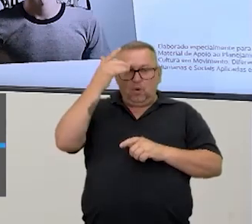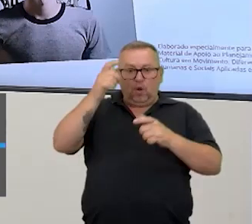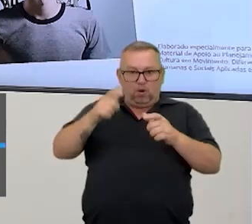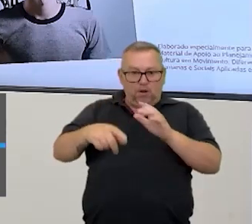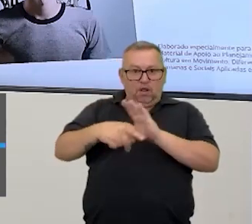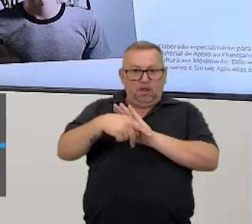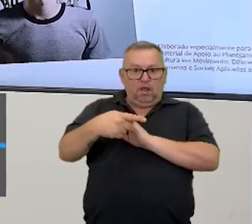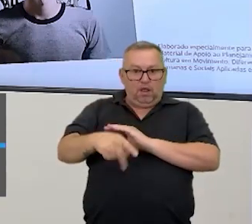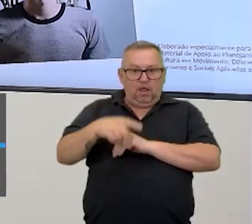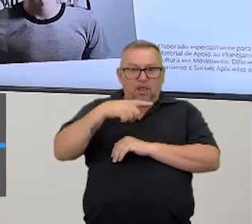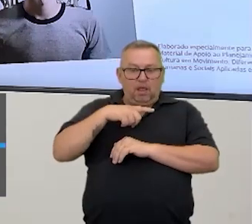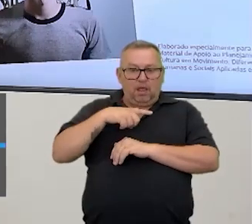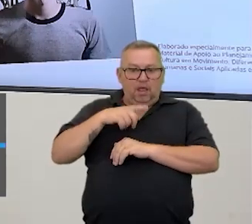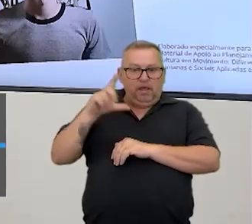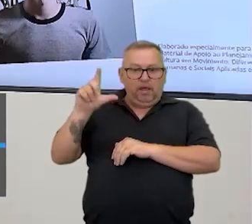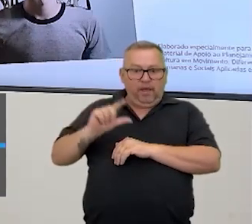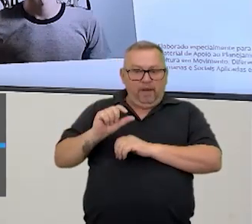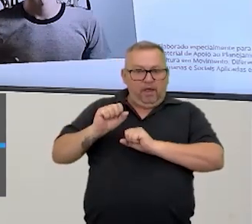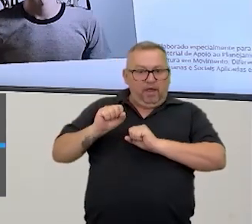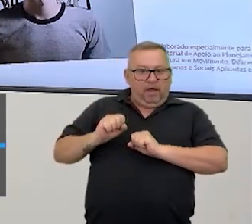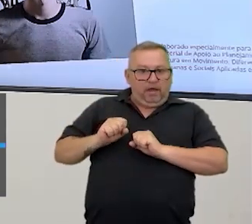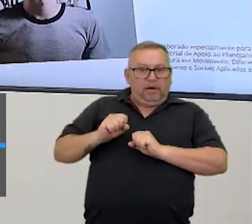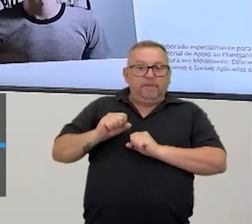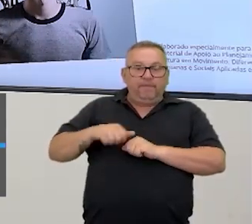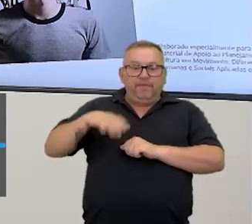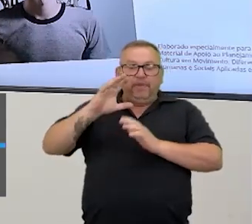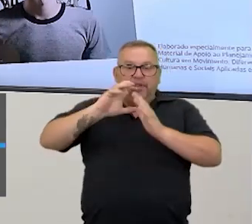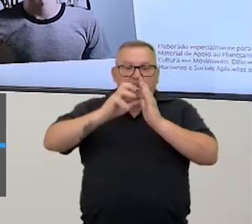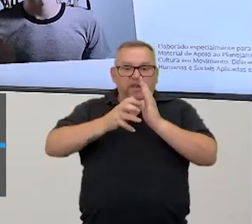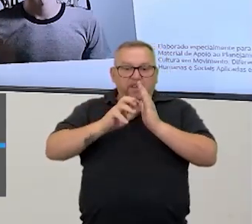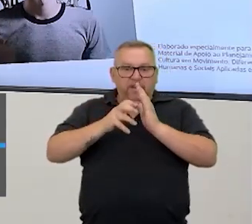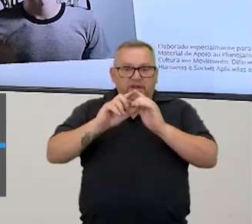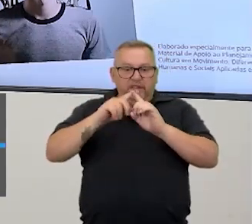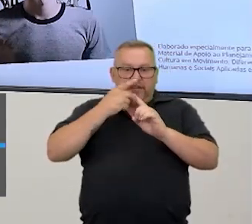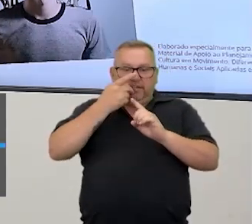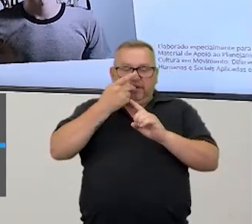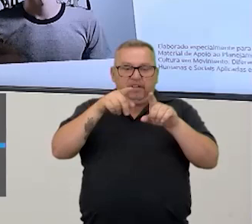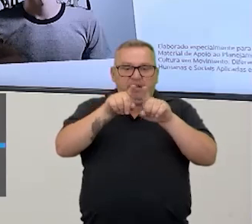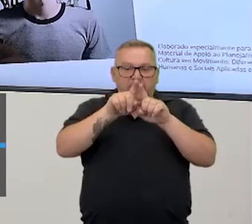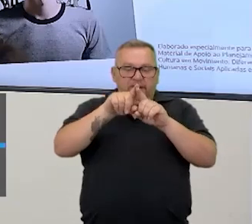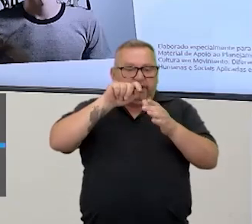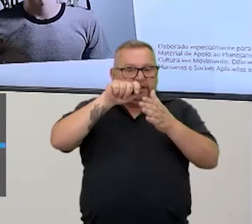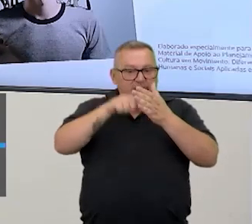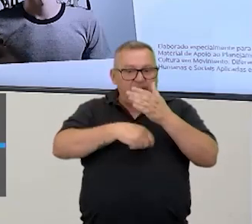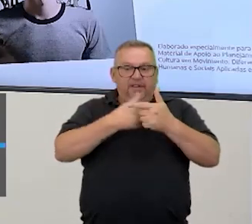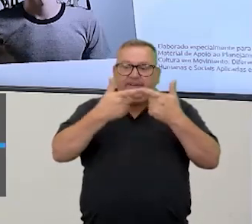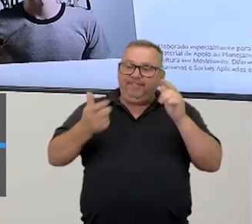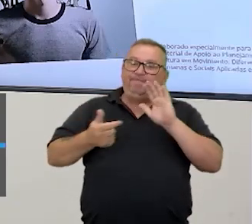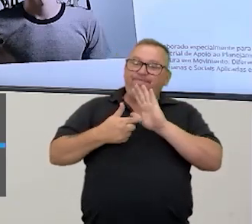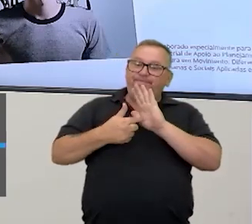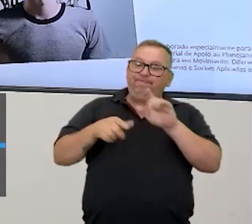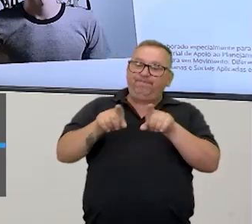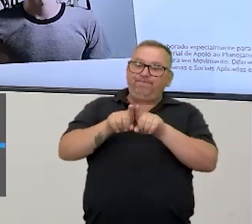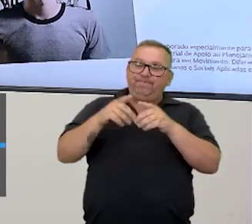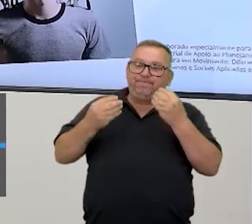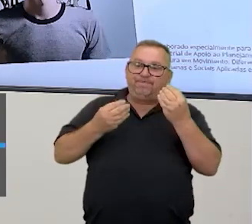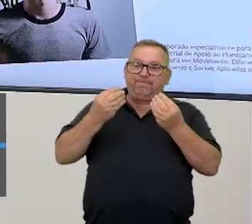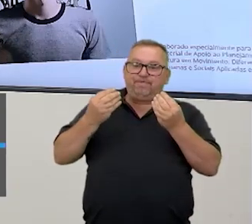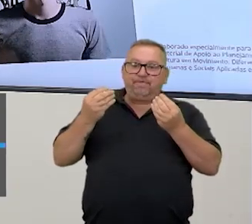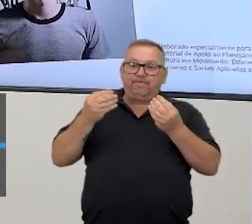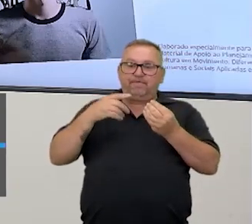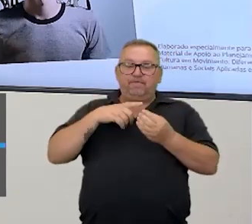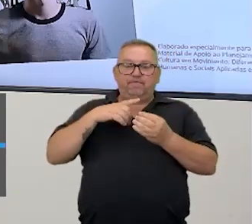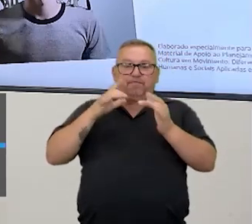têm muito menos poder e muito menos ferramentas para poder fazer esses registros e mostrar como elas